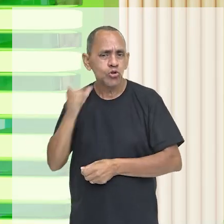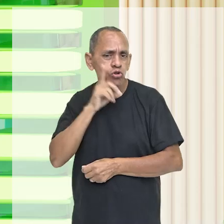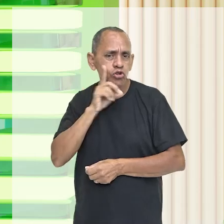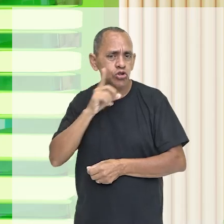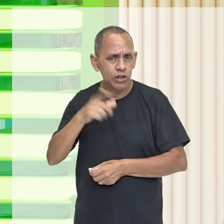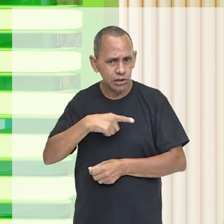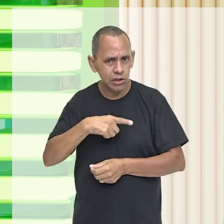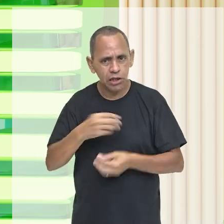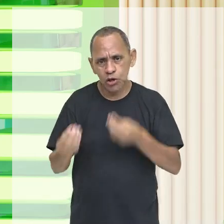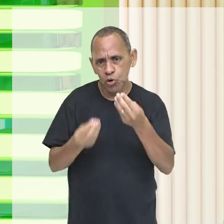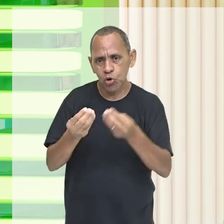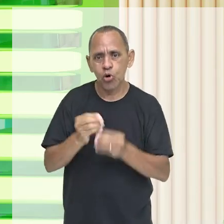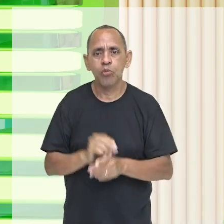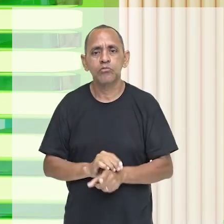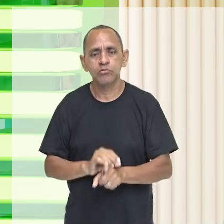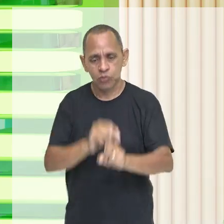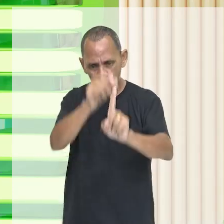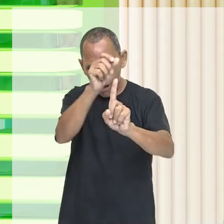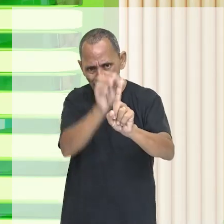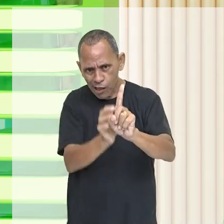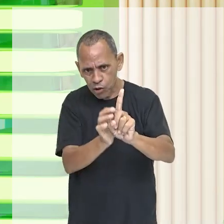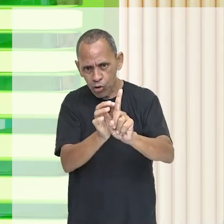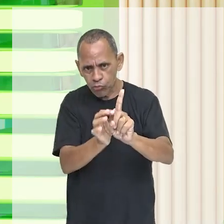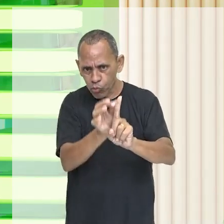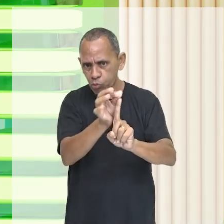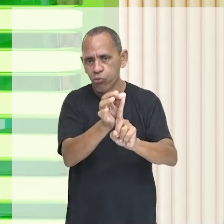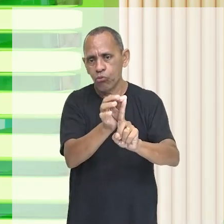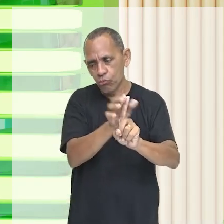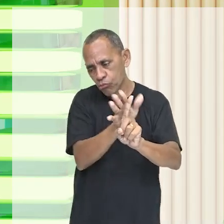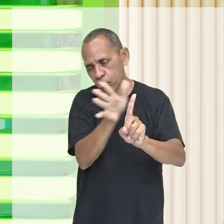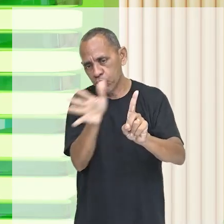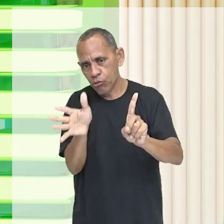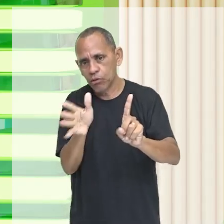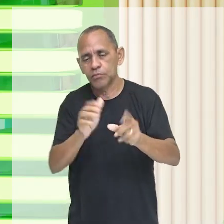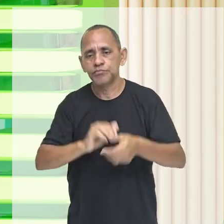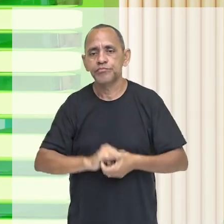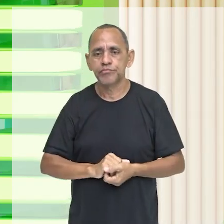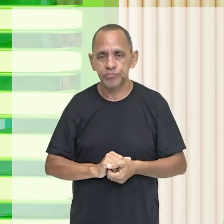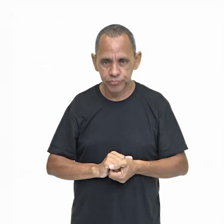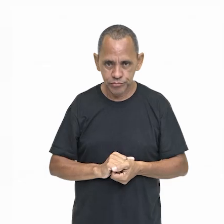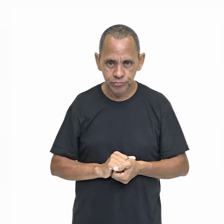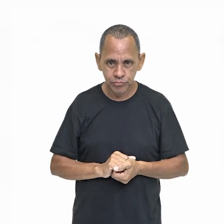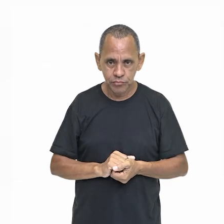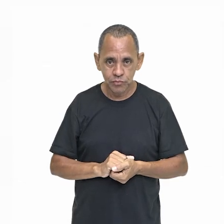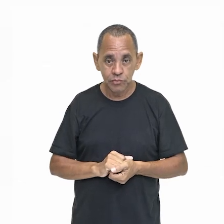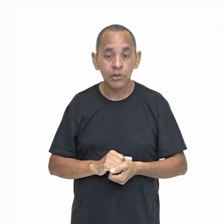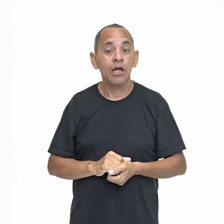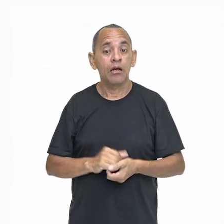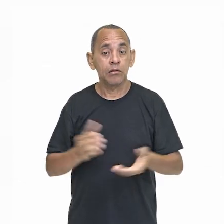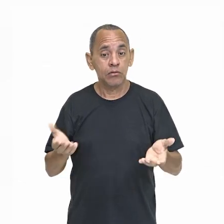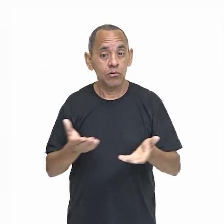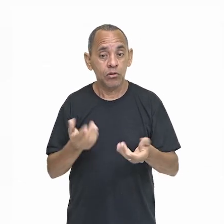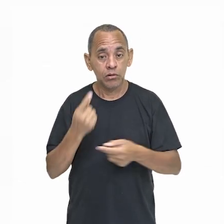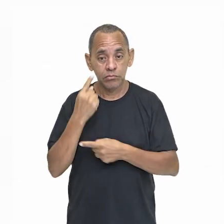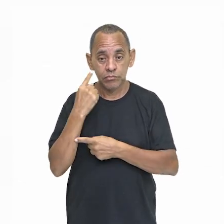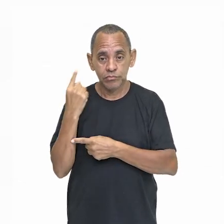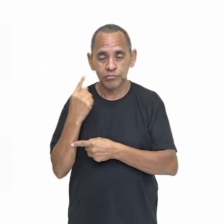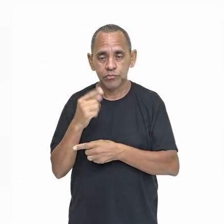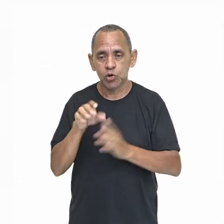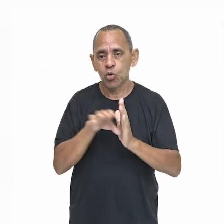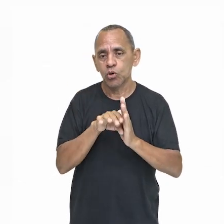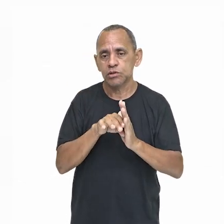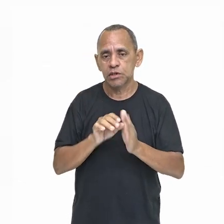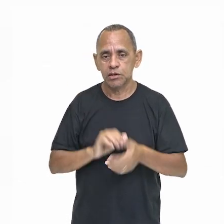calor. Muito bem, como eu falei, são 3, né? A condução. Vamos lá descobrir qual é essa